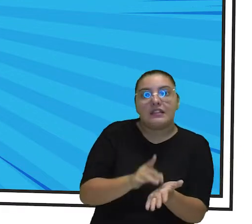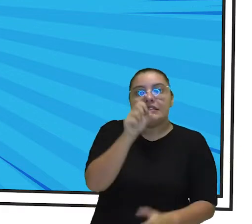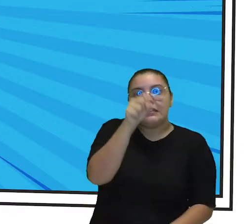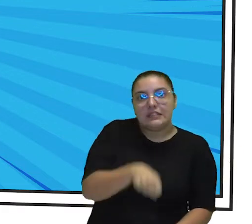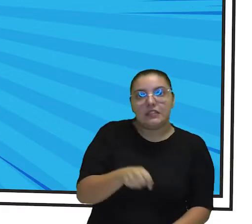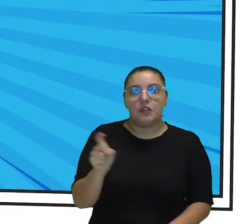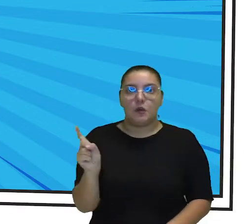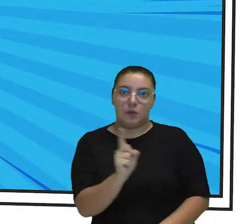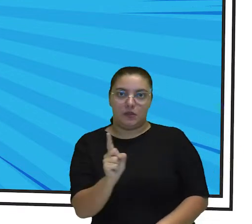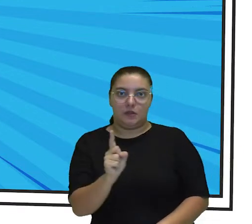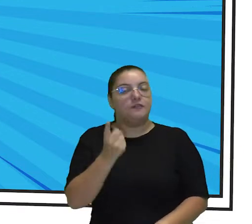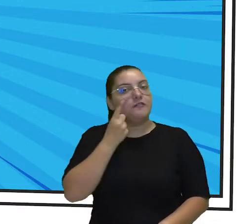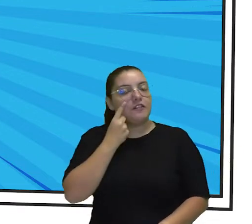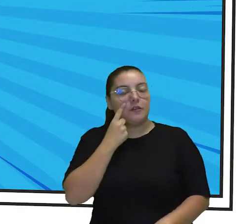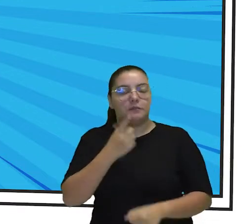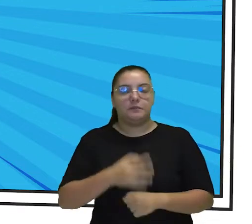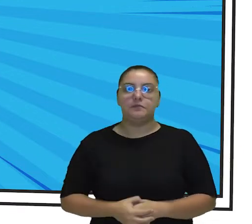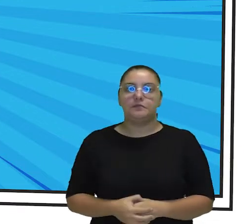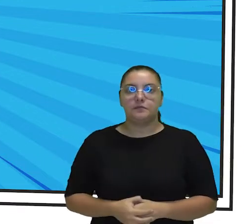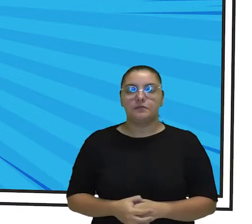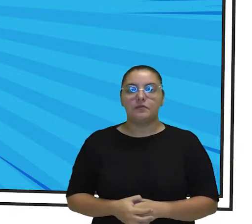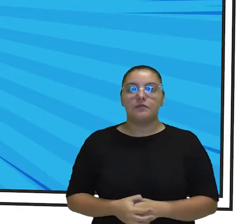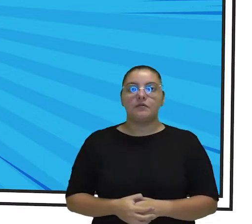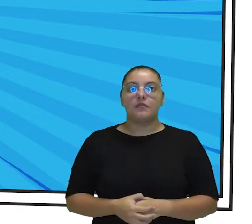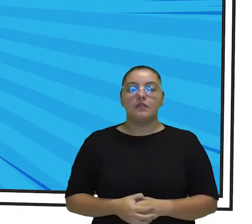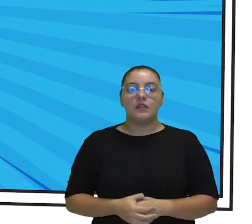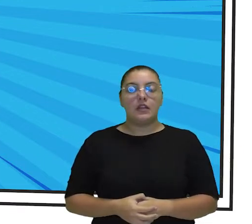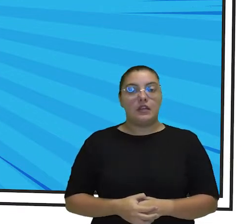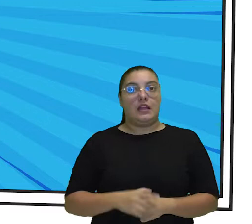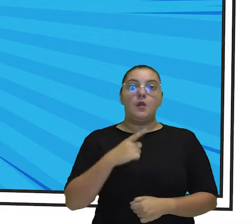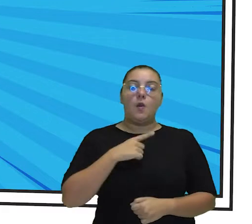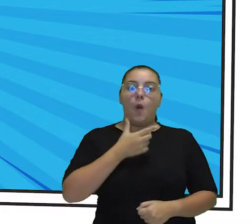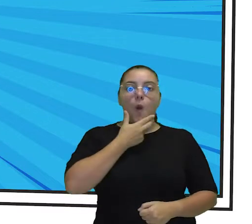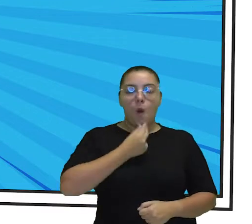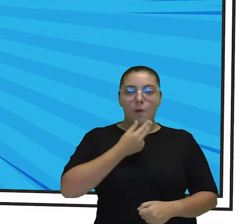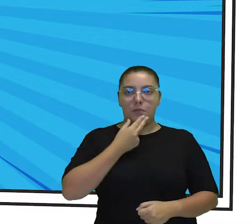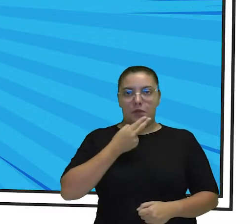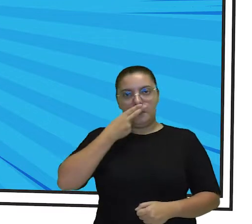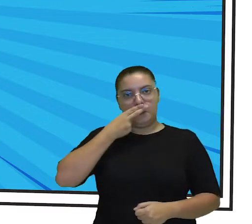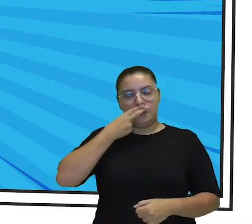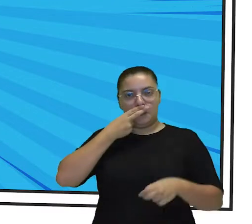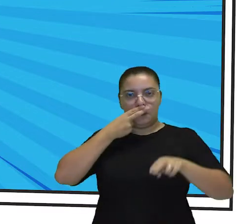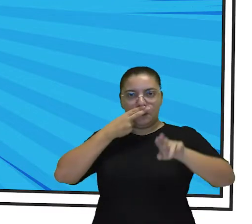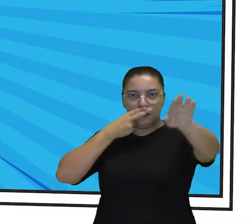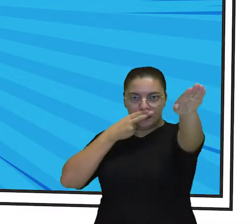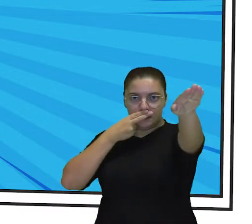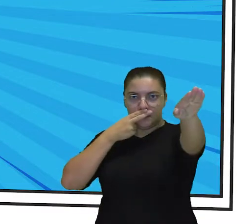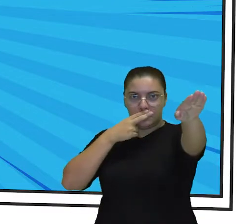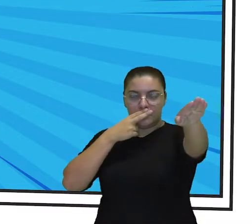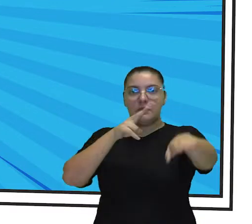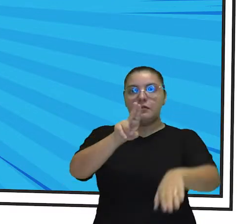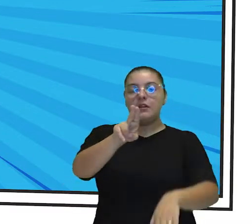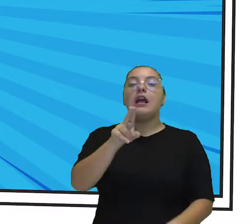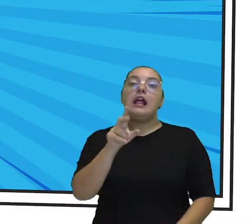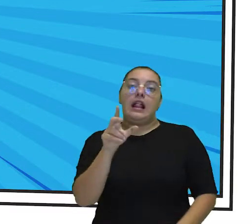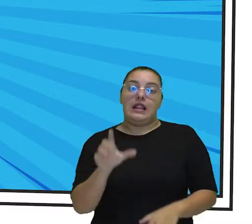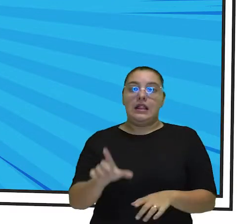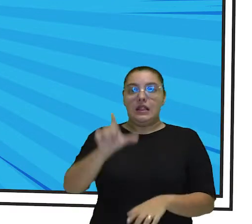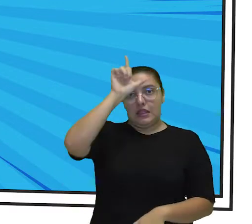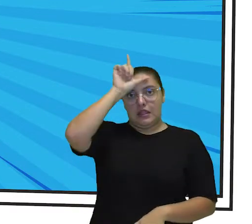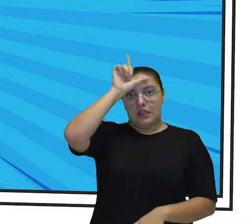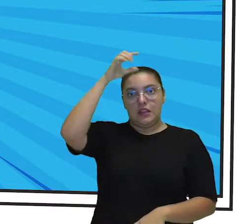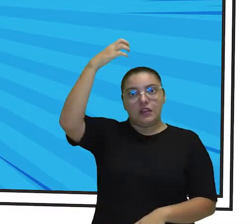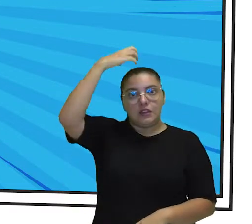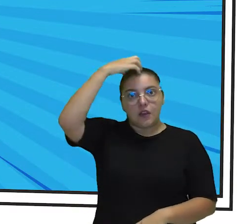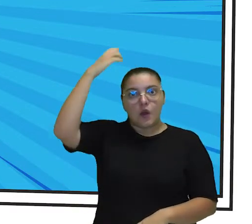ou falsa. Vamos lá? Adolfo Hitler, líder do Império Romano, conquistou a